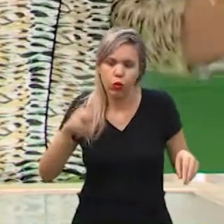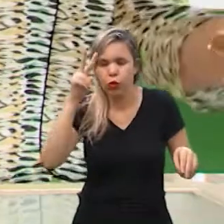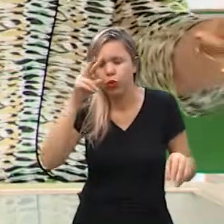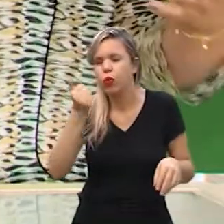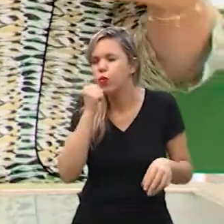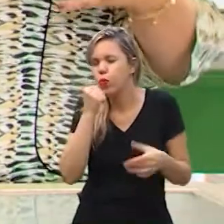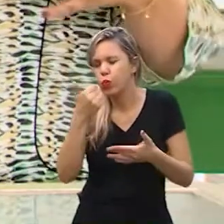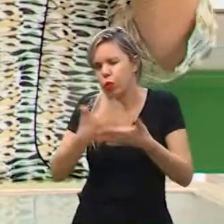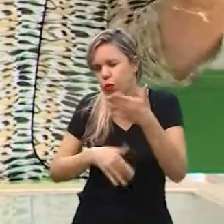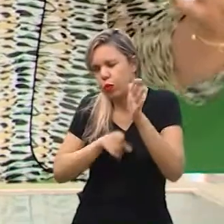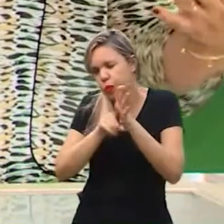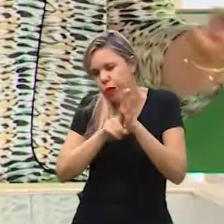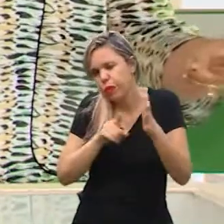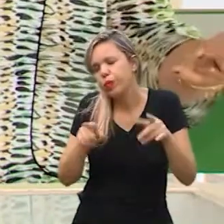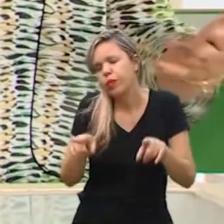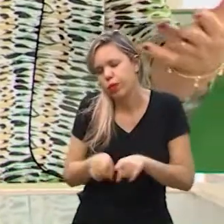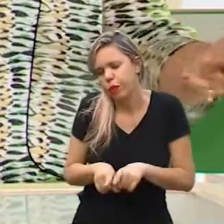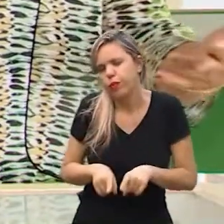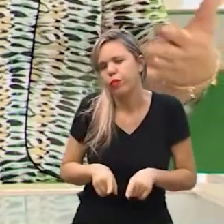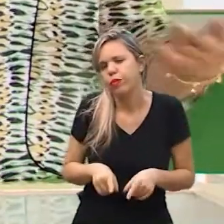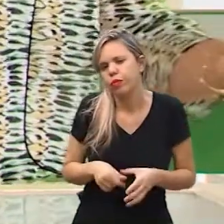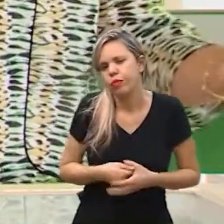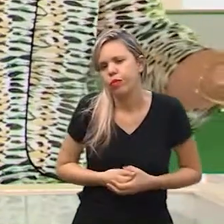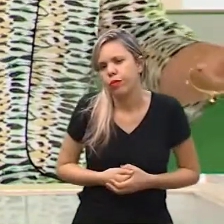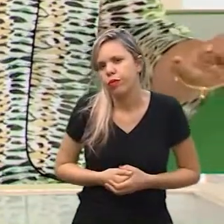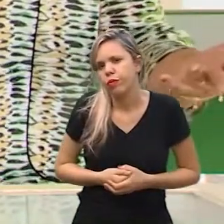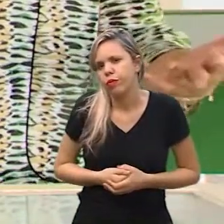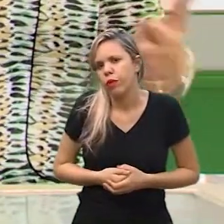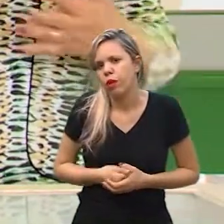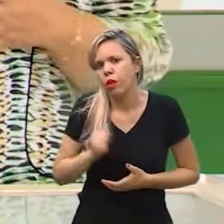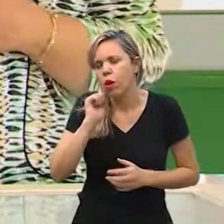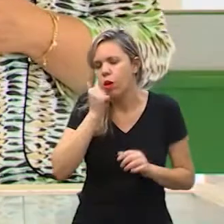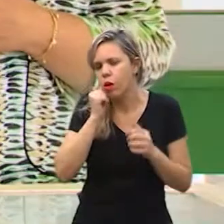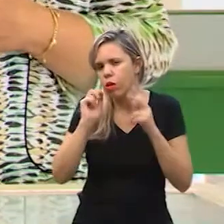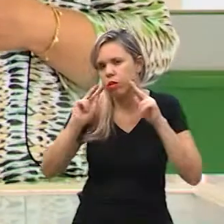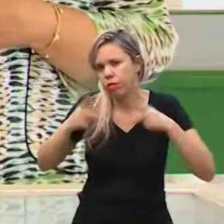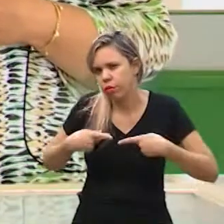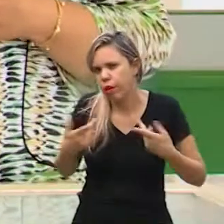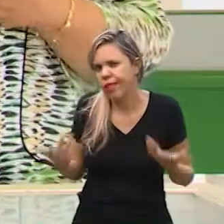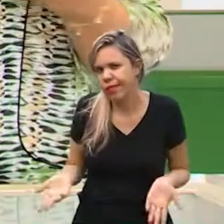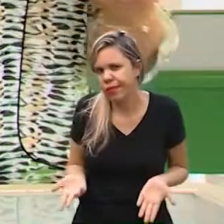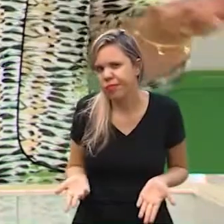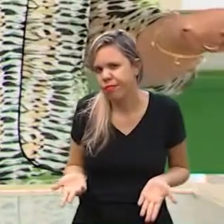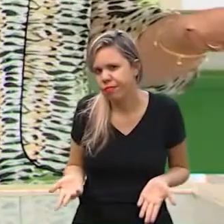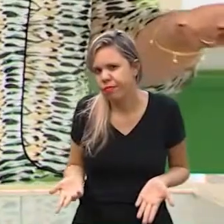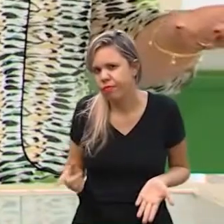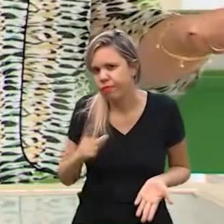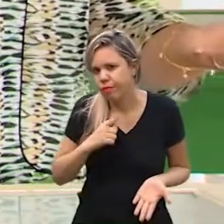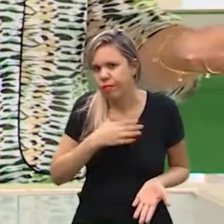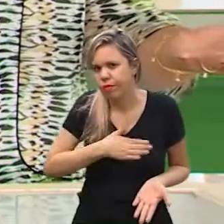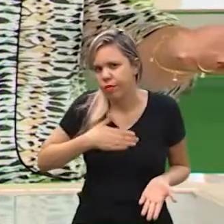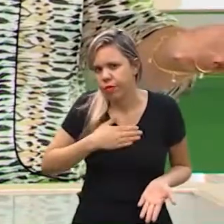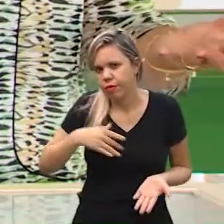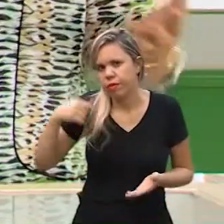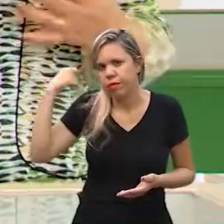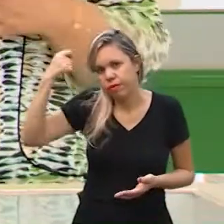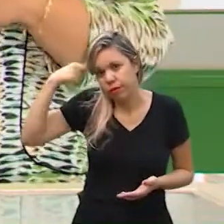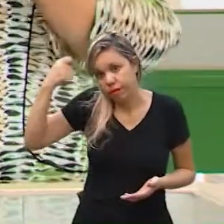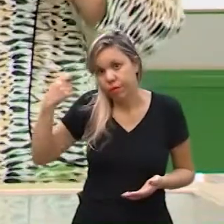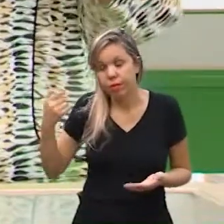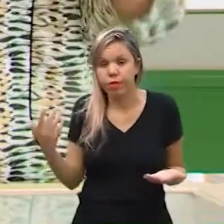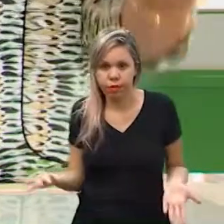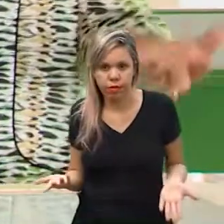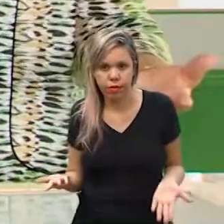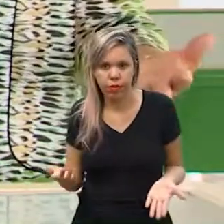de ciências, ciências humanas, né? E tem quem goste de artes.